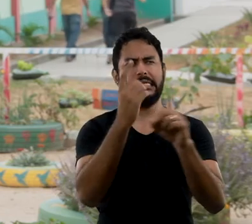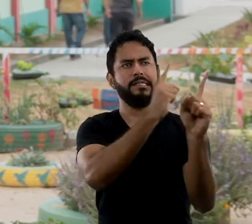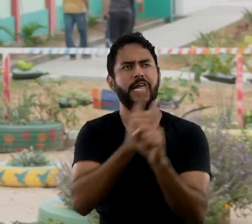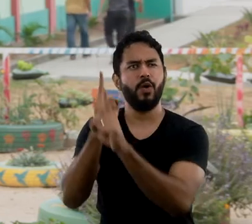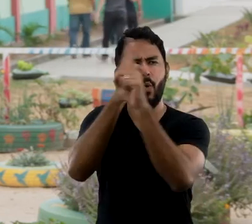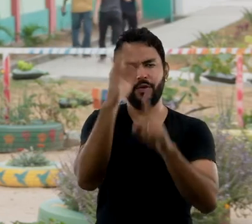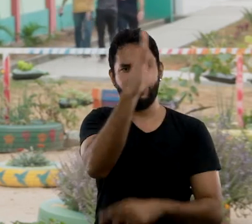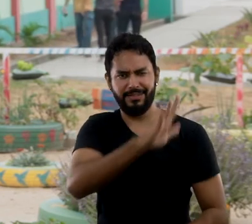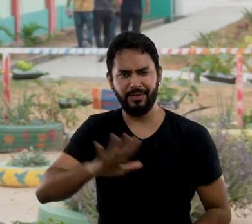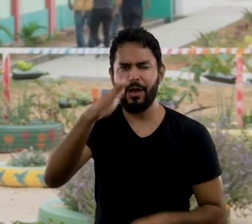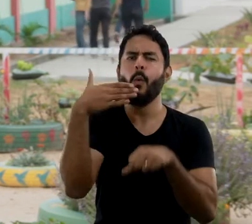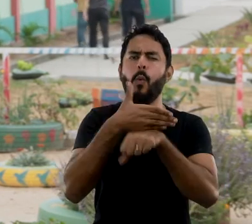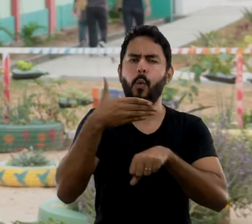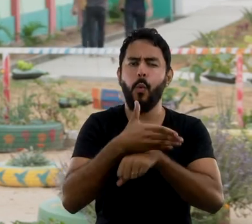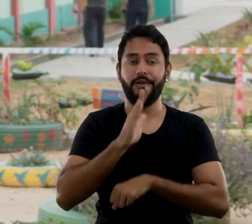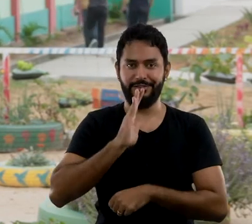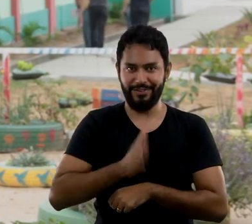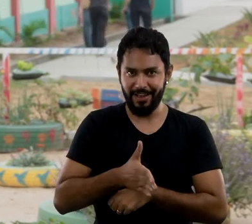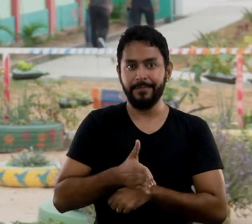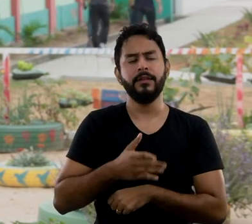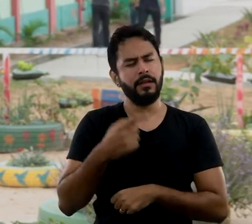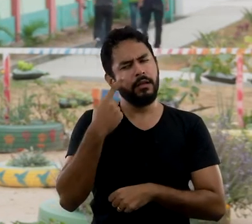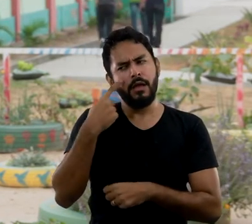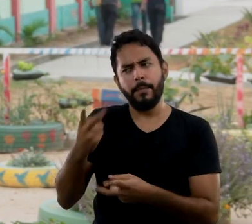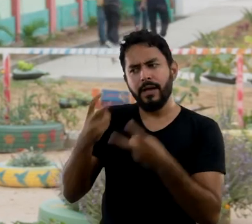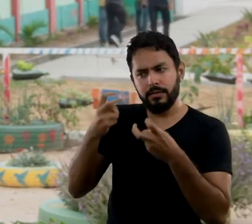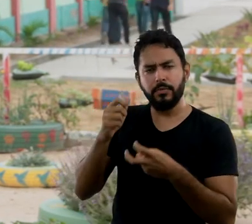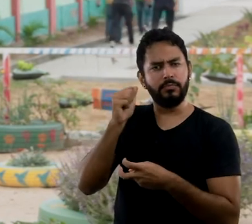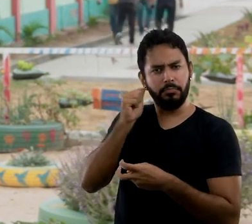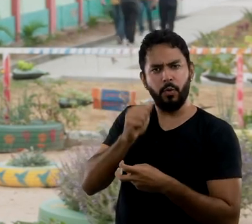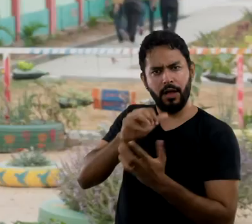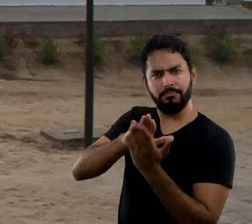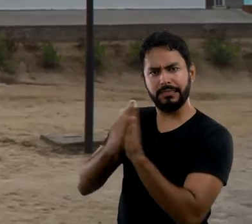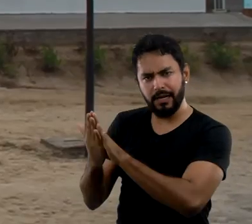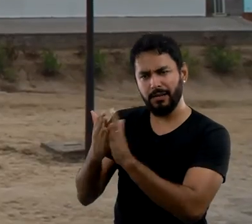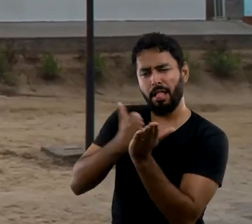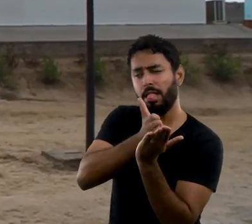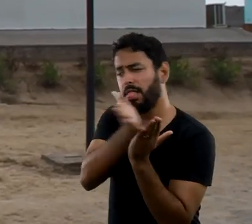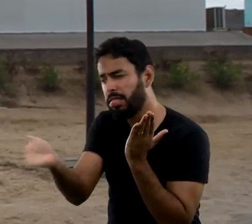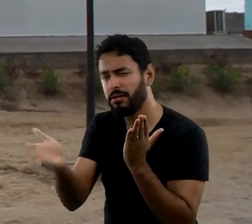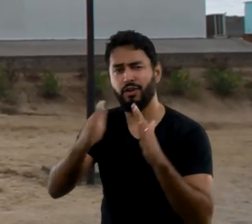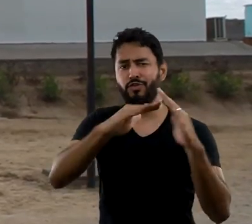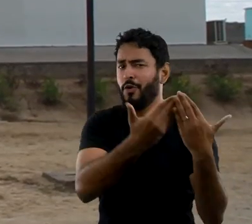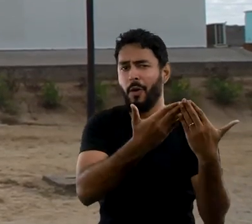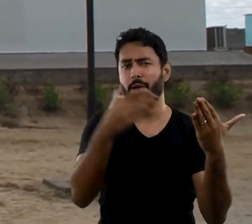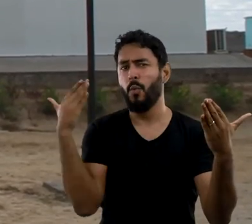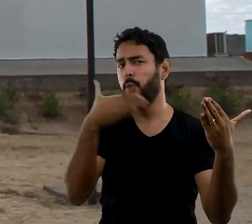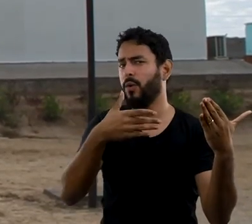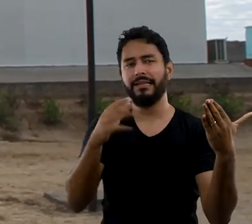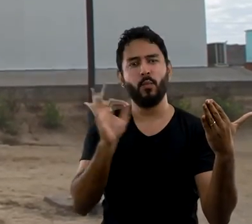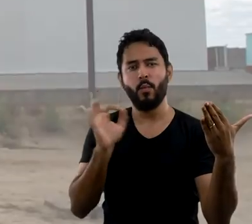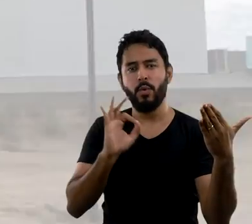então assim hoje eu vejo que tem muitas meninas quem tão pouco desviada do caminho da escola e tem o interesse de